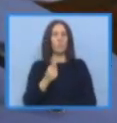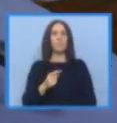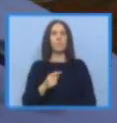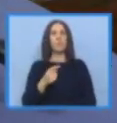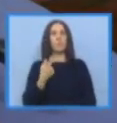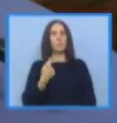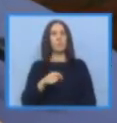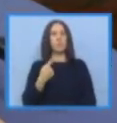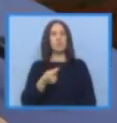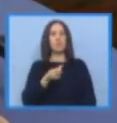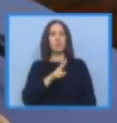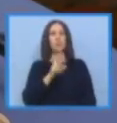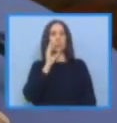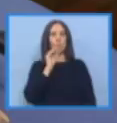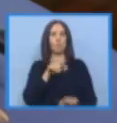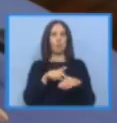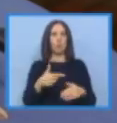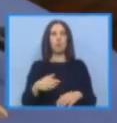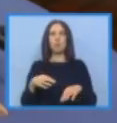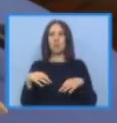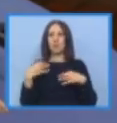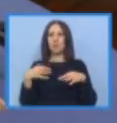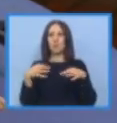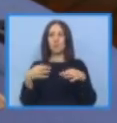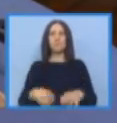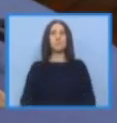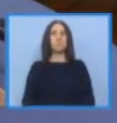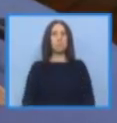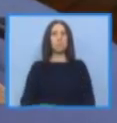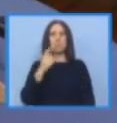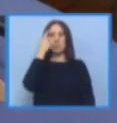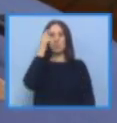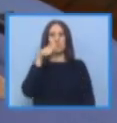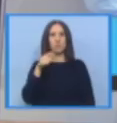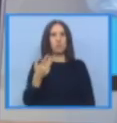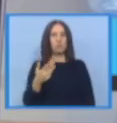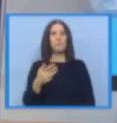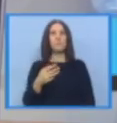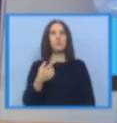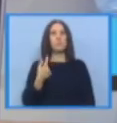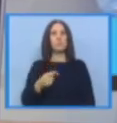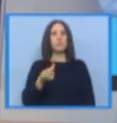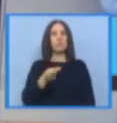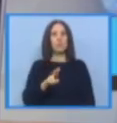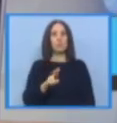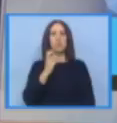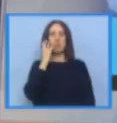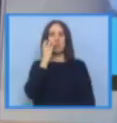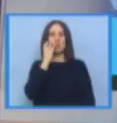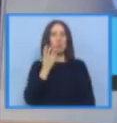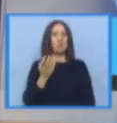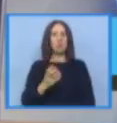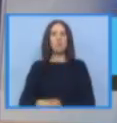antigo presidente de um banco, agora magistrados, um ex-presidente de Angola, um